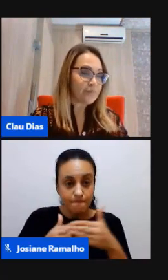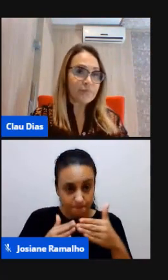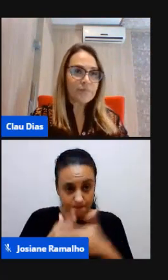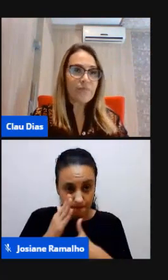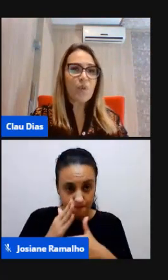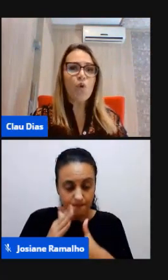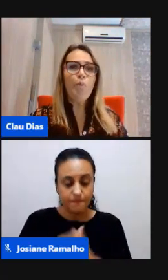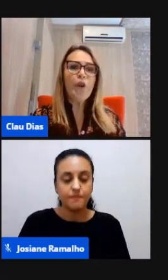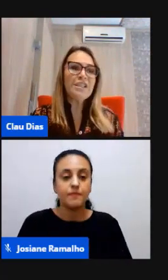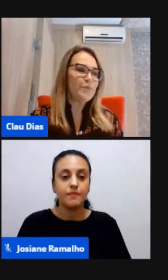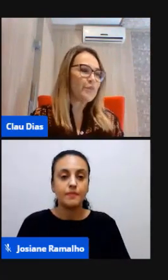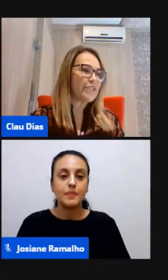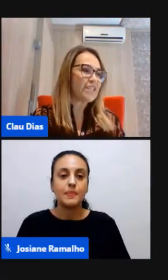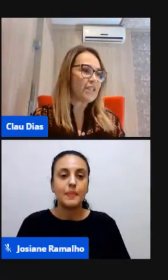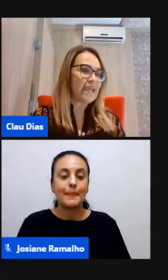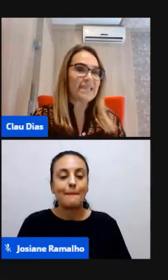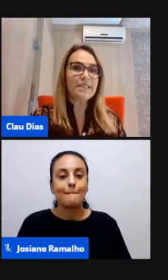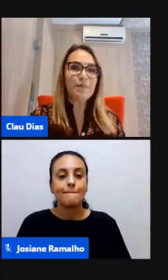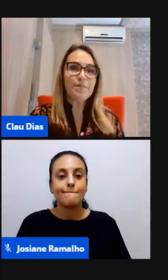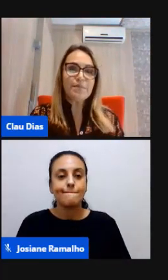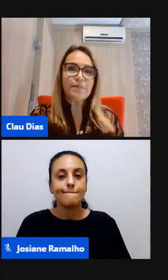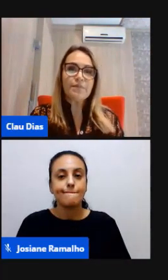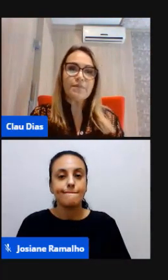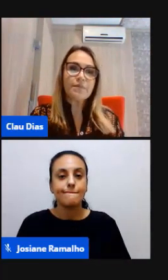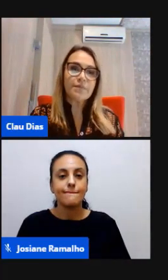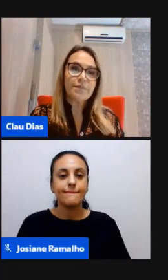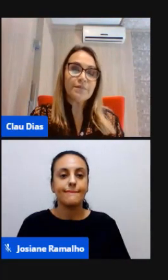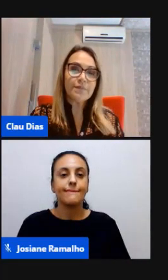Bom, o próximo, por gentileza.